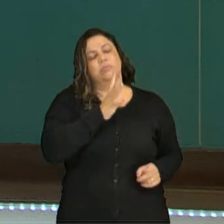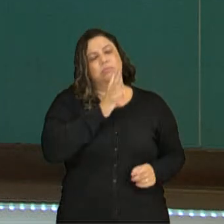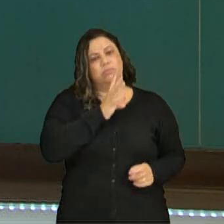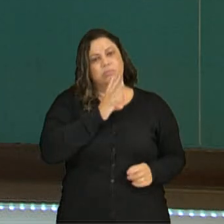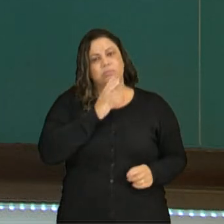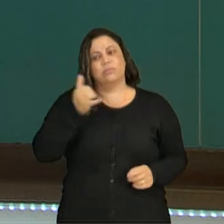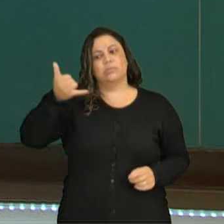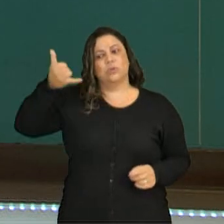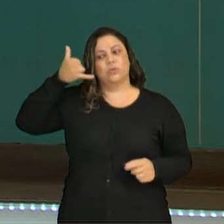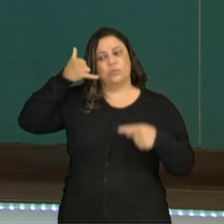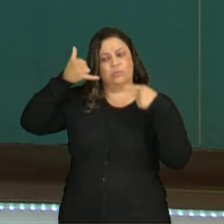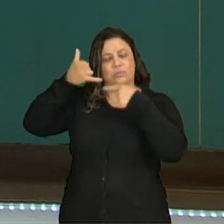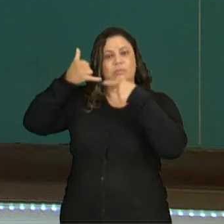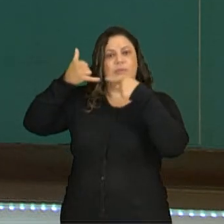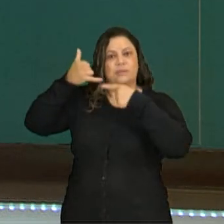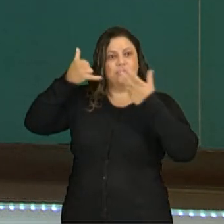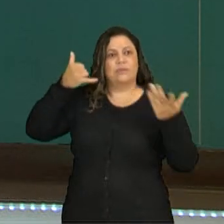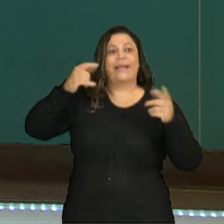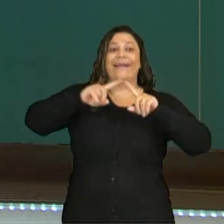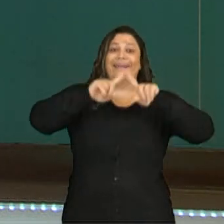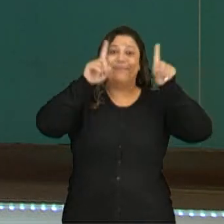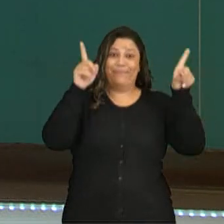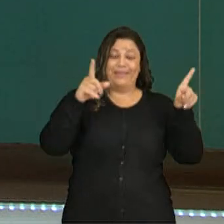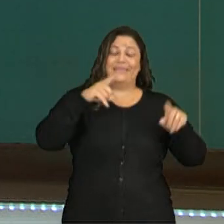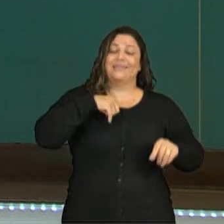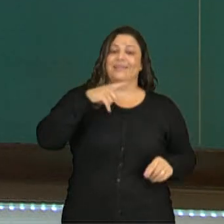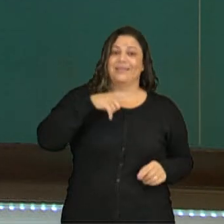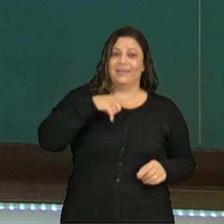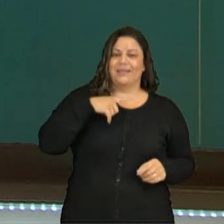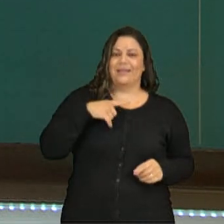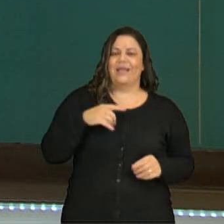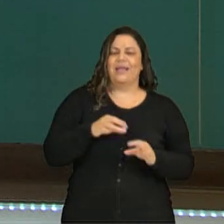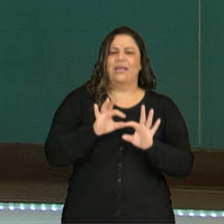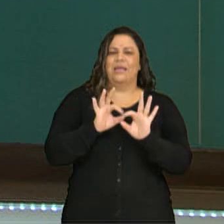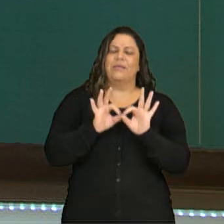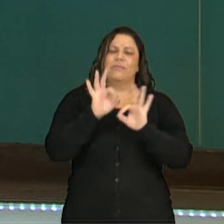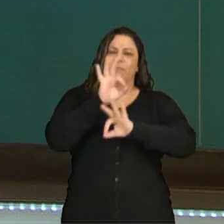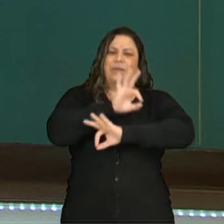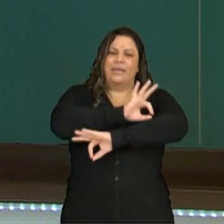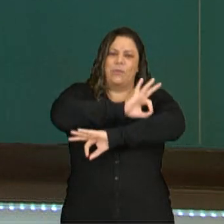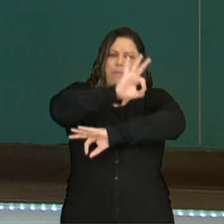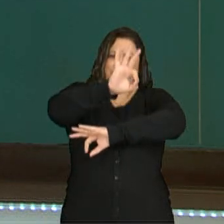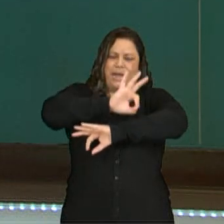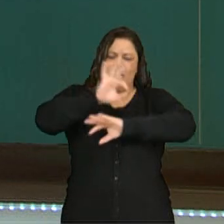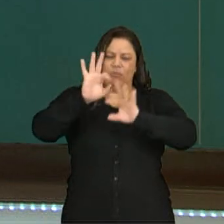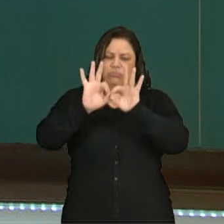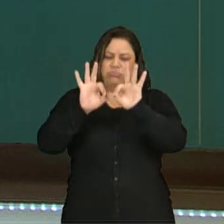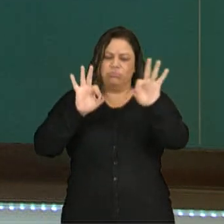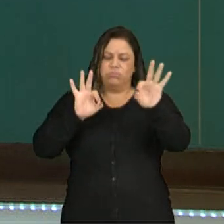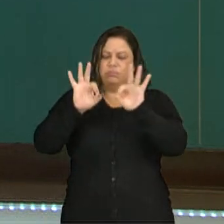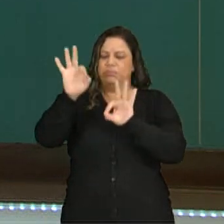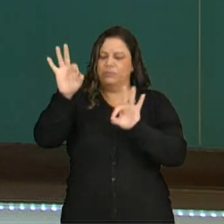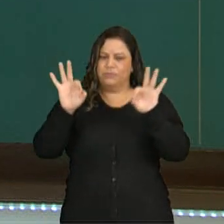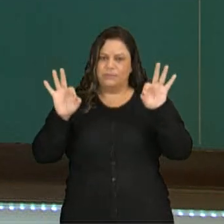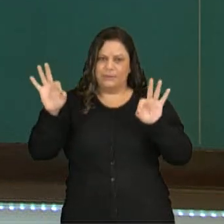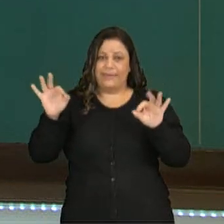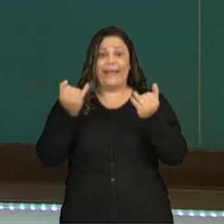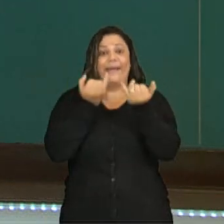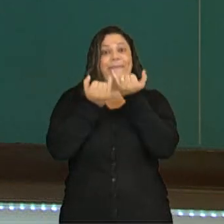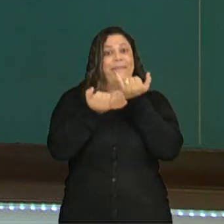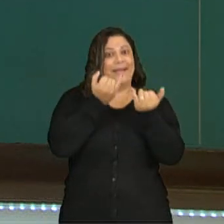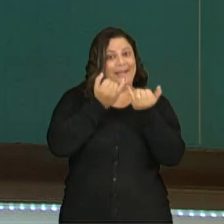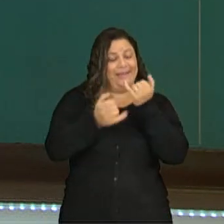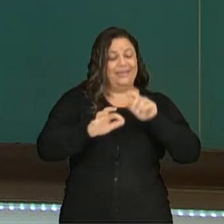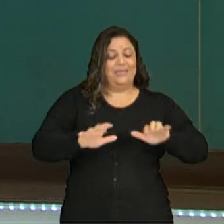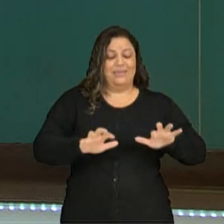como celulares, tá? Mas possuem uma arquitetura interna muito mais semelhante com os